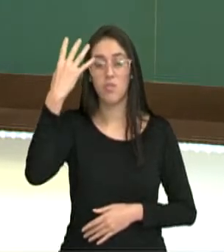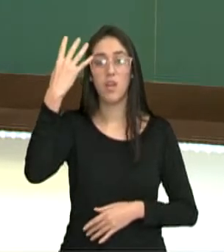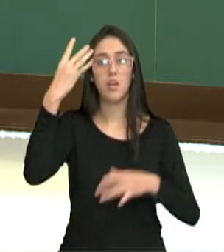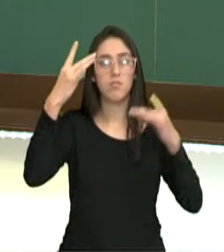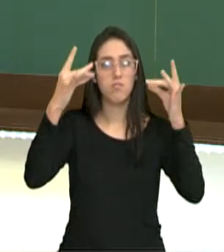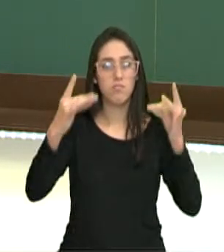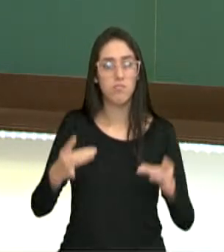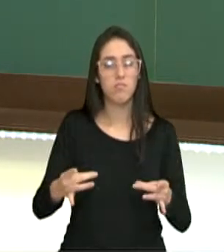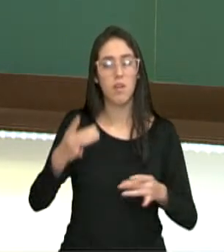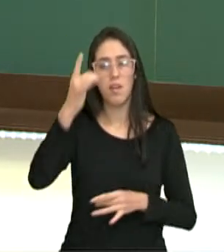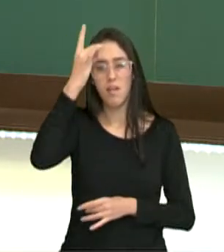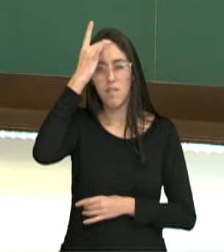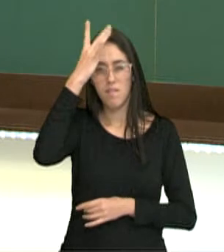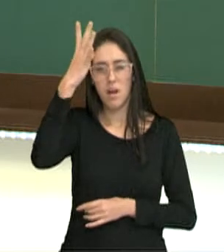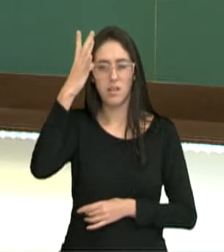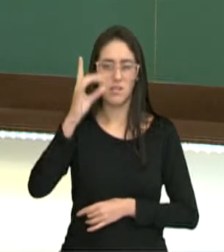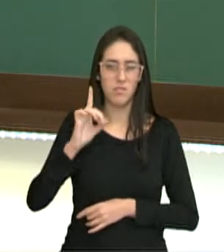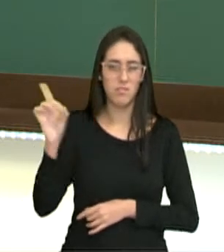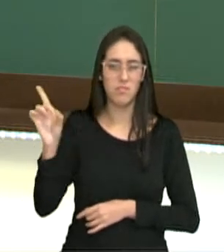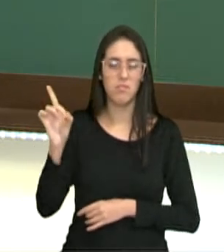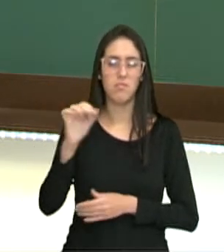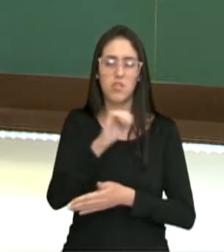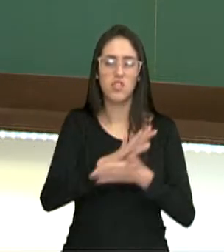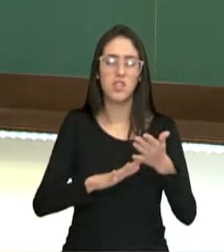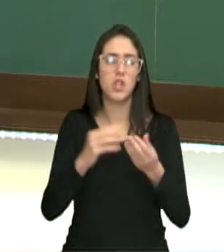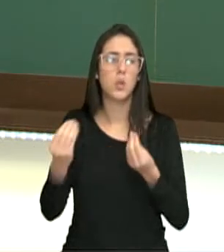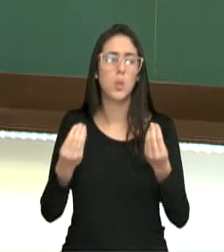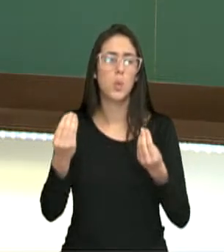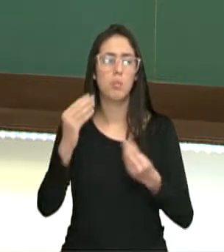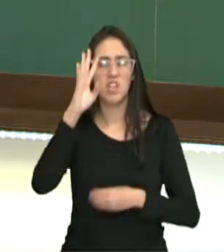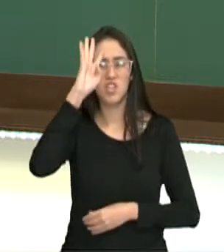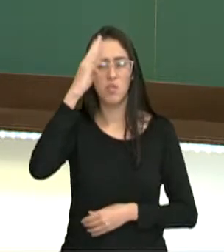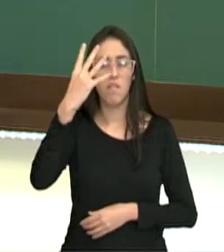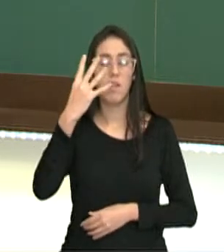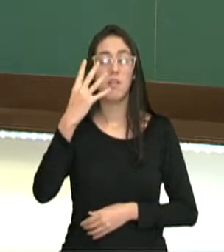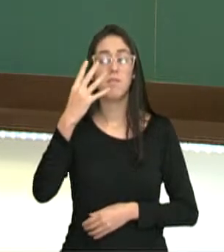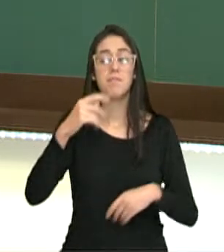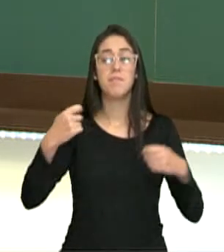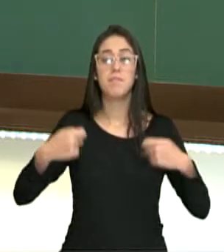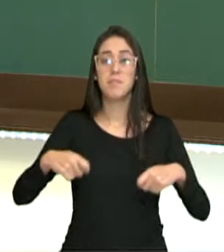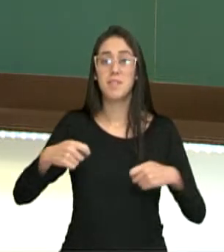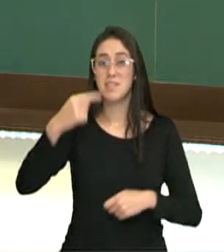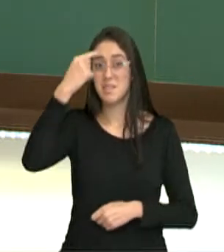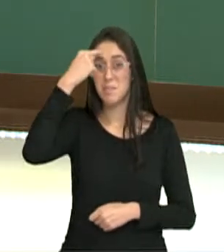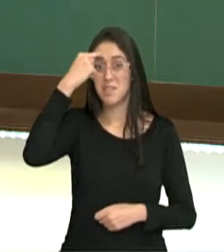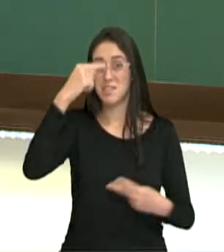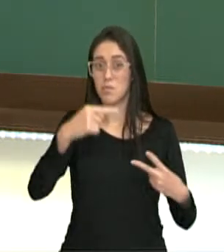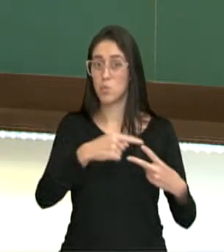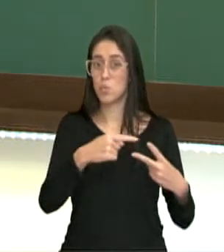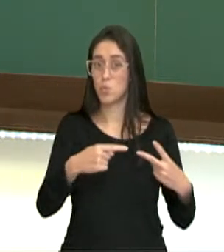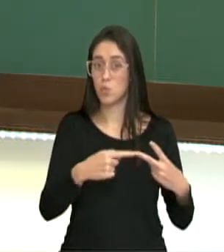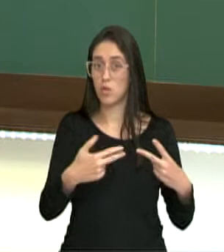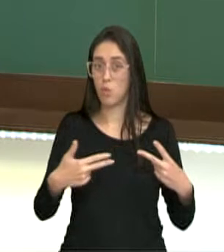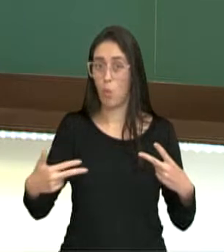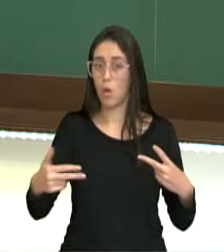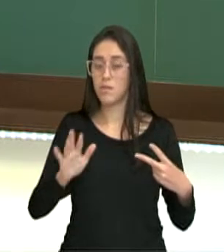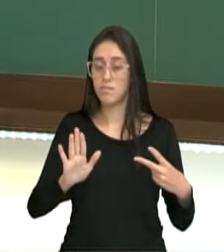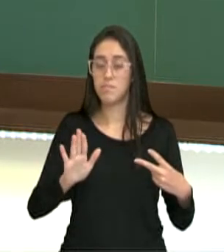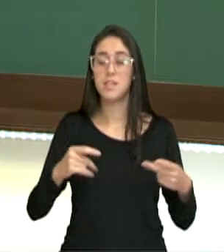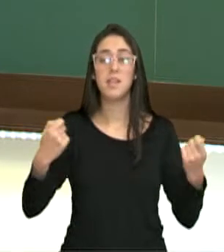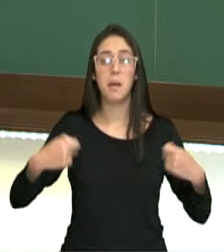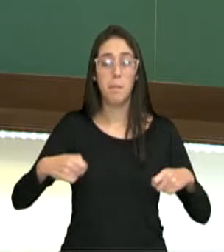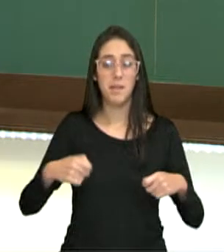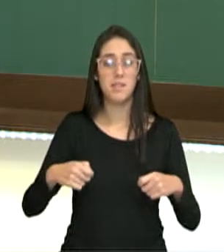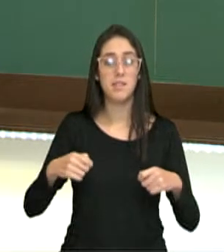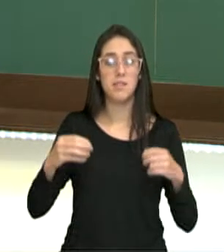com facilidade esses exercícios, eu tenho que levar em consideração duas coisas. Ele quer que eu construa essa